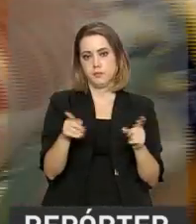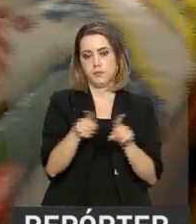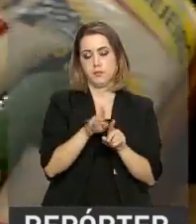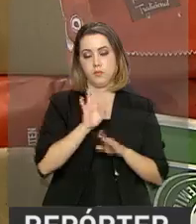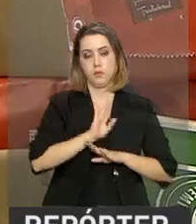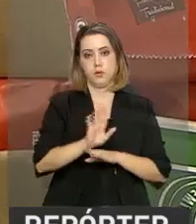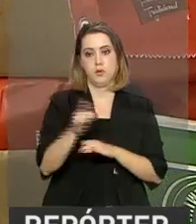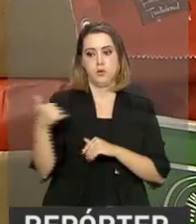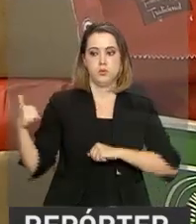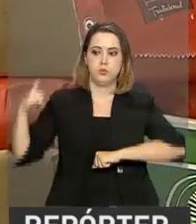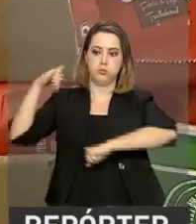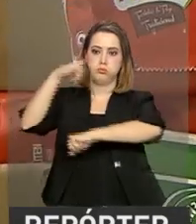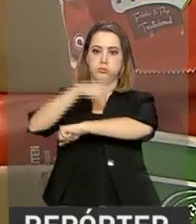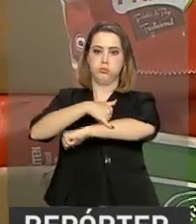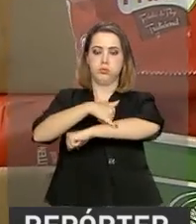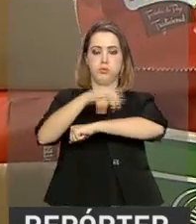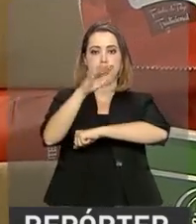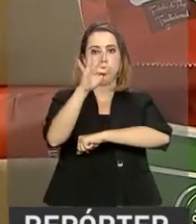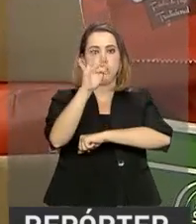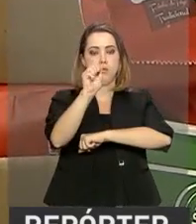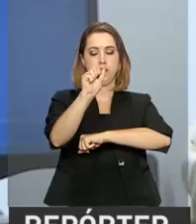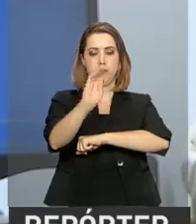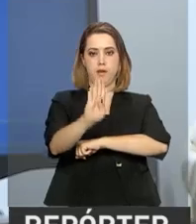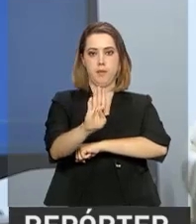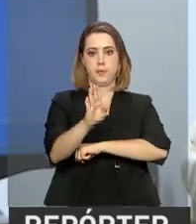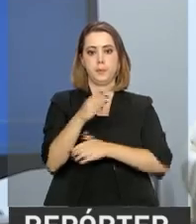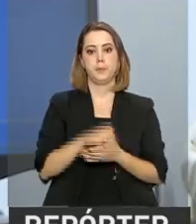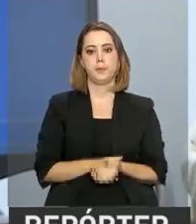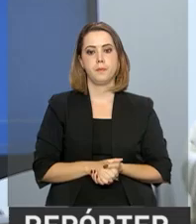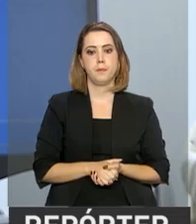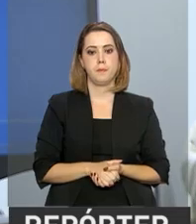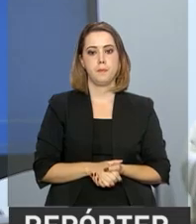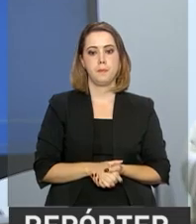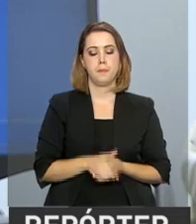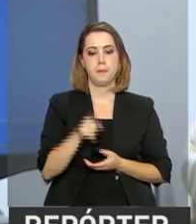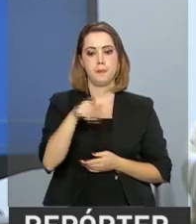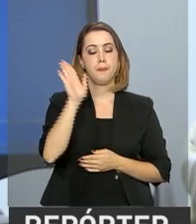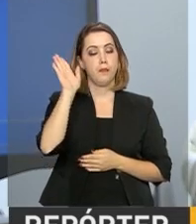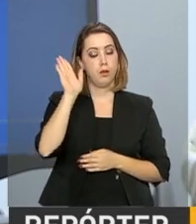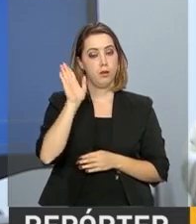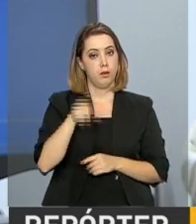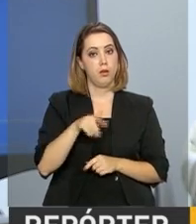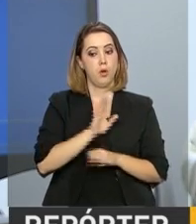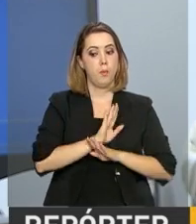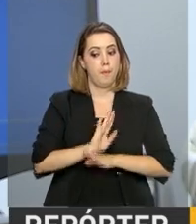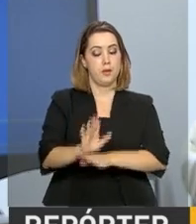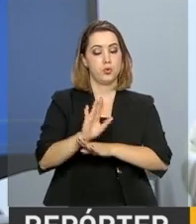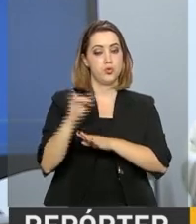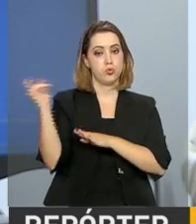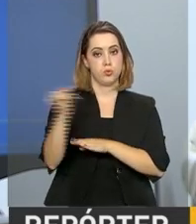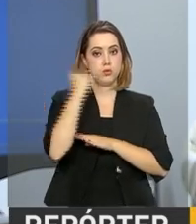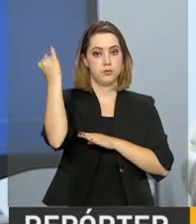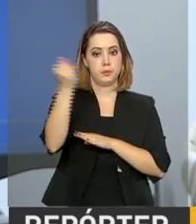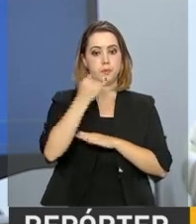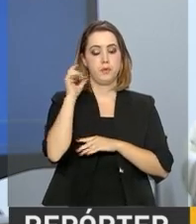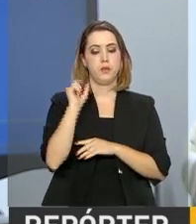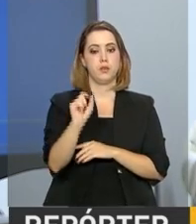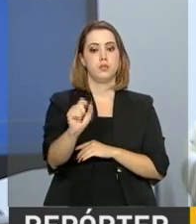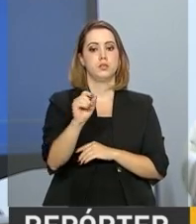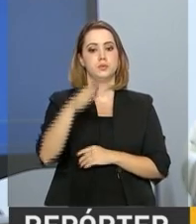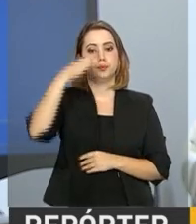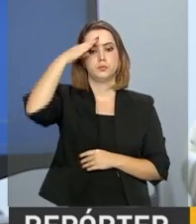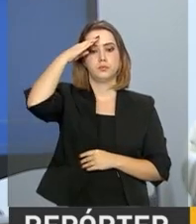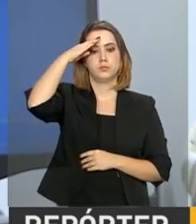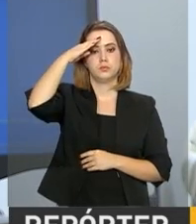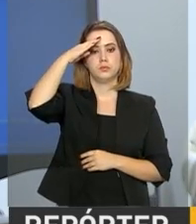aérea brasileira que já sairia em missão para o Haiti é uma ajuda importante e que as forças armadas